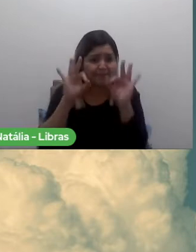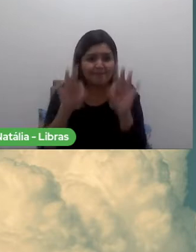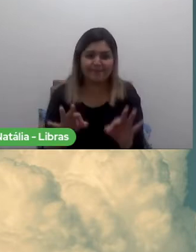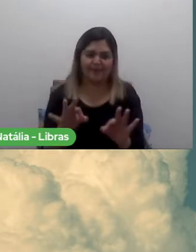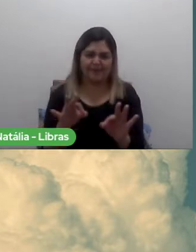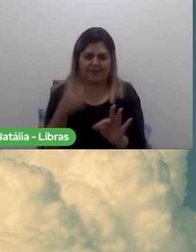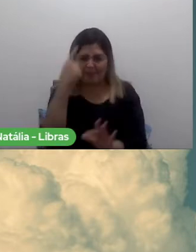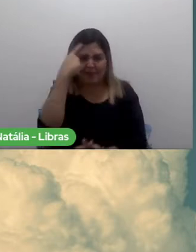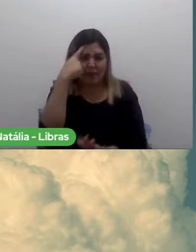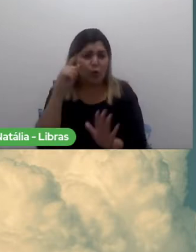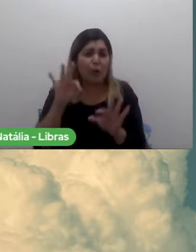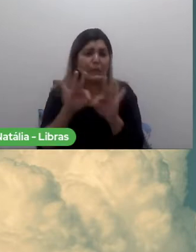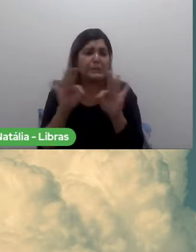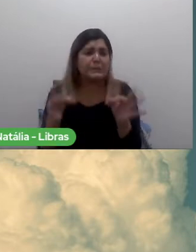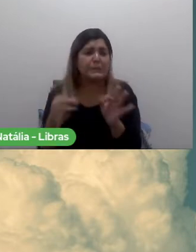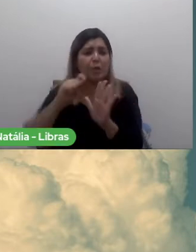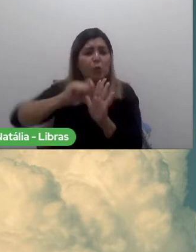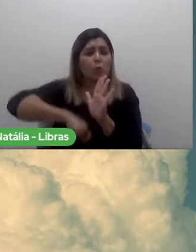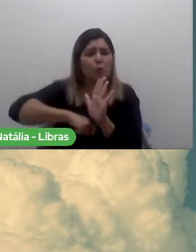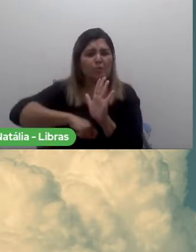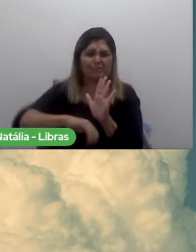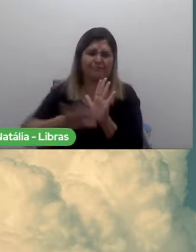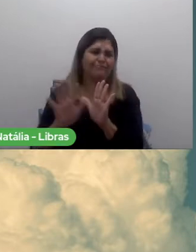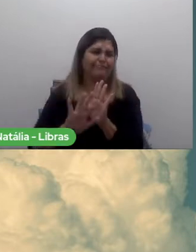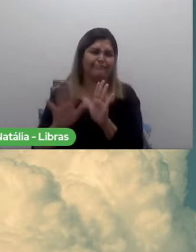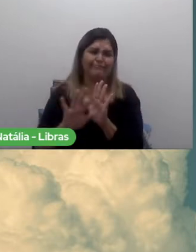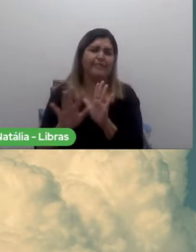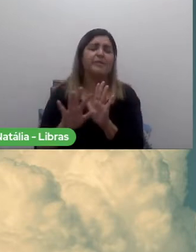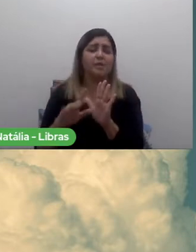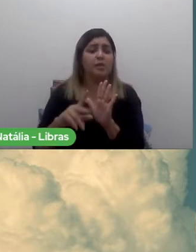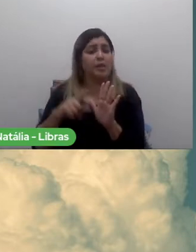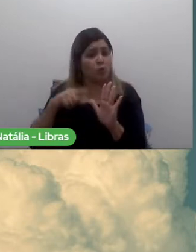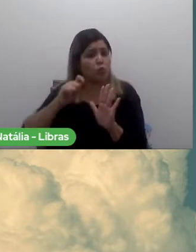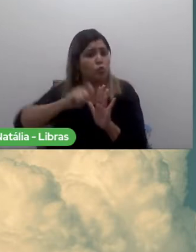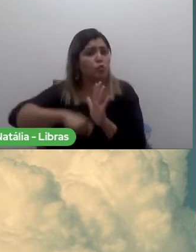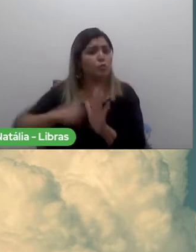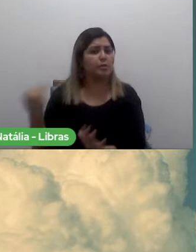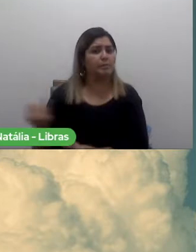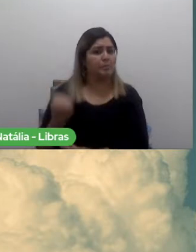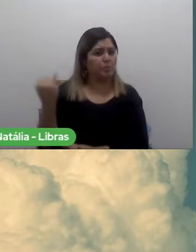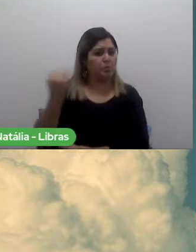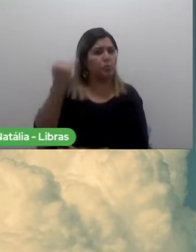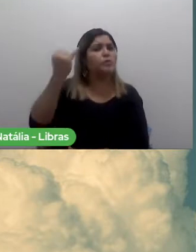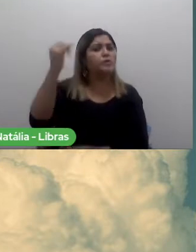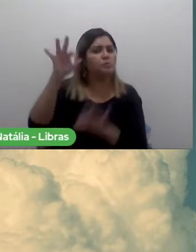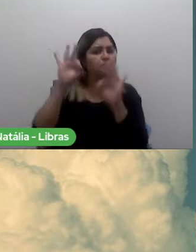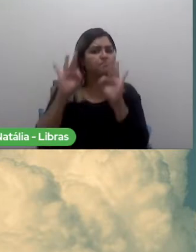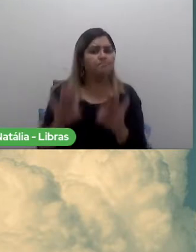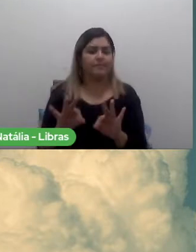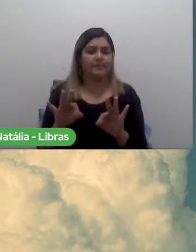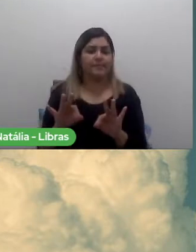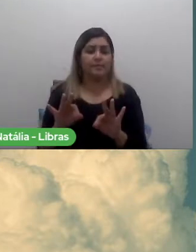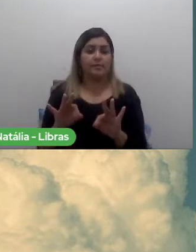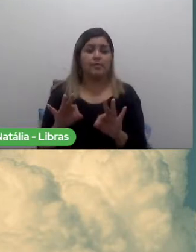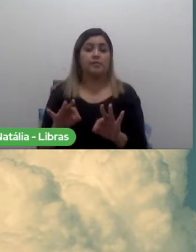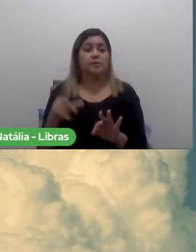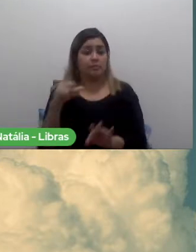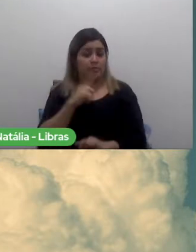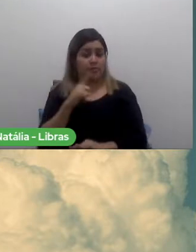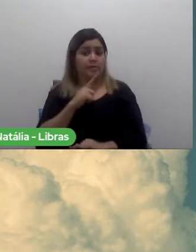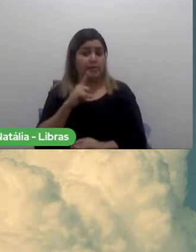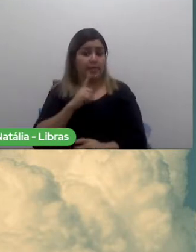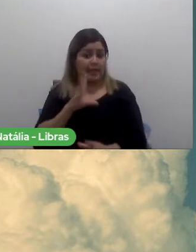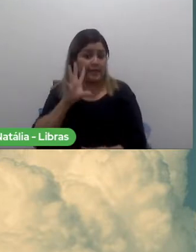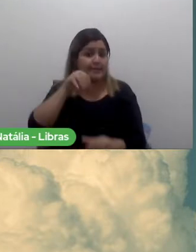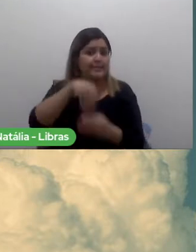uma documentação, ela não teria o valor que tem. Certo? Não é à toa que ela está no Sensible Default da TW, porque a